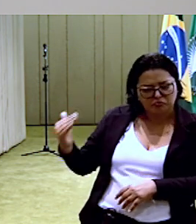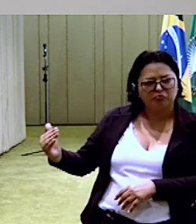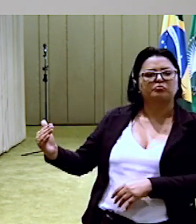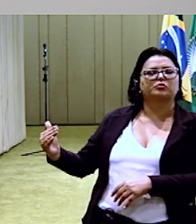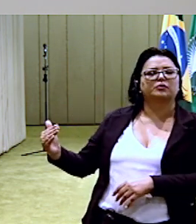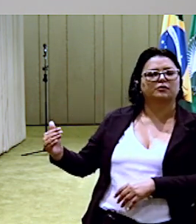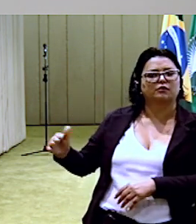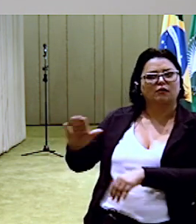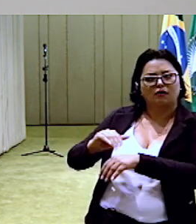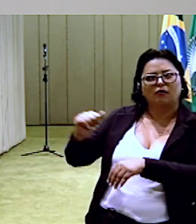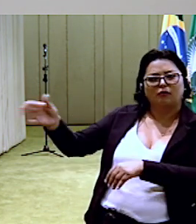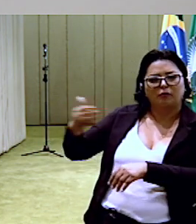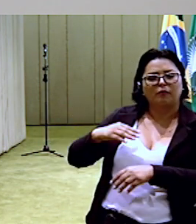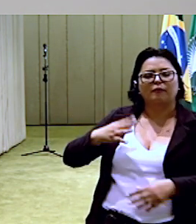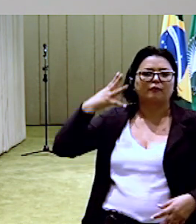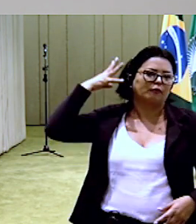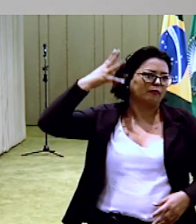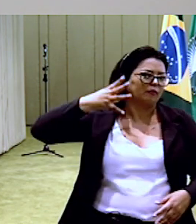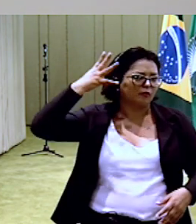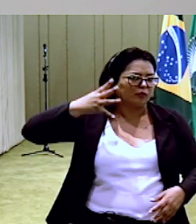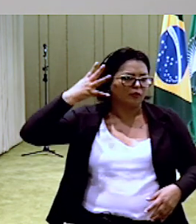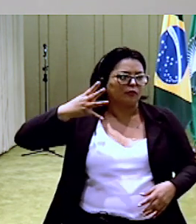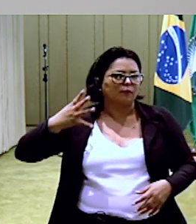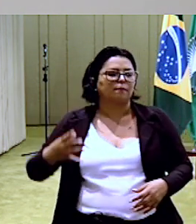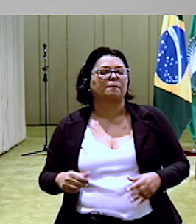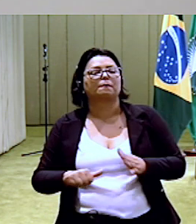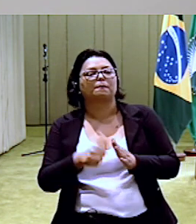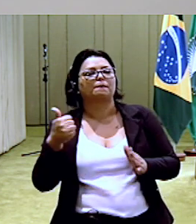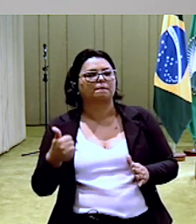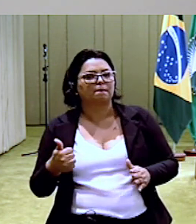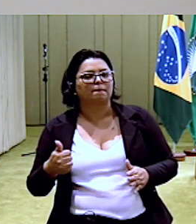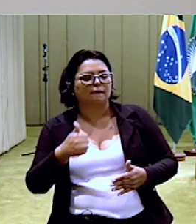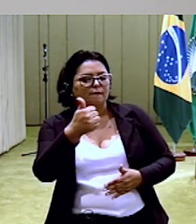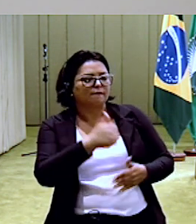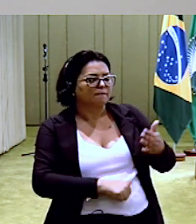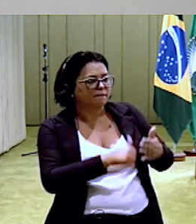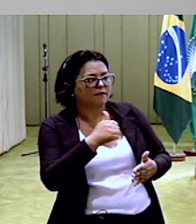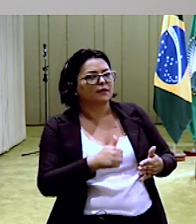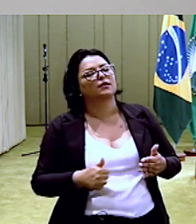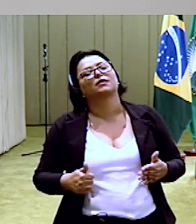Mário Teodoro e inúmeros outros representantes do setor para, primeiro, avaliar